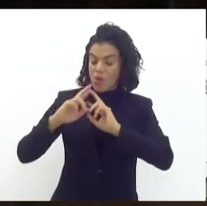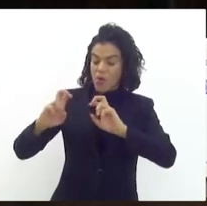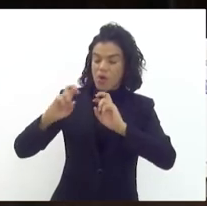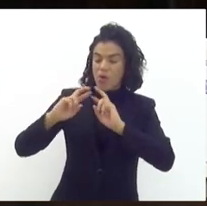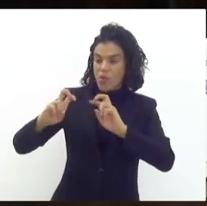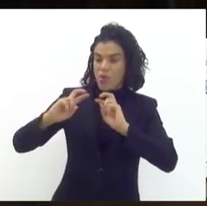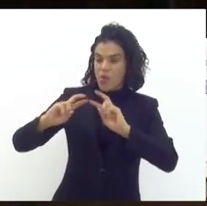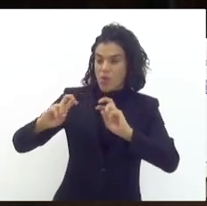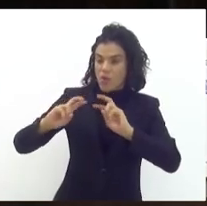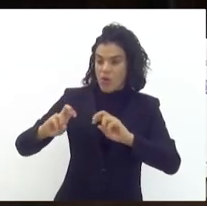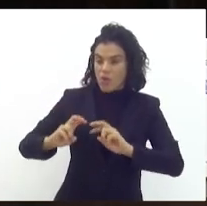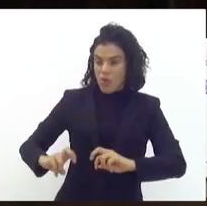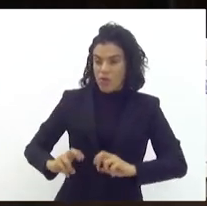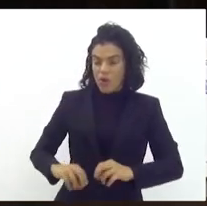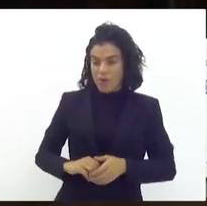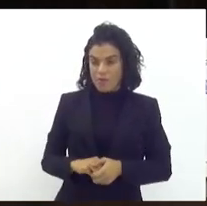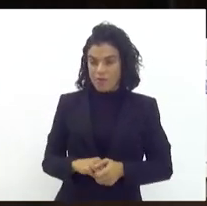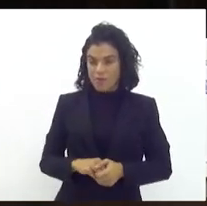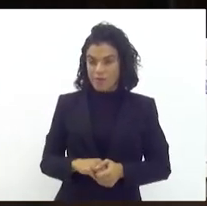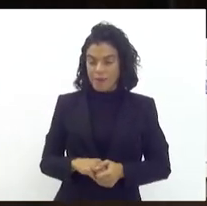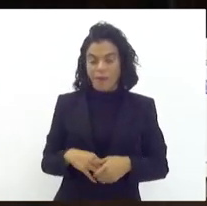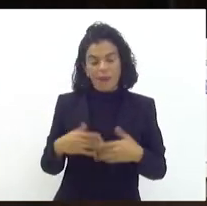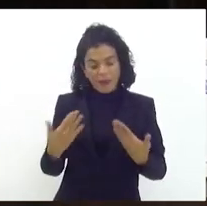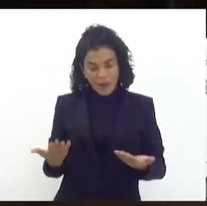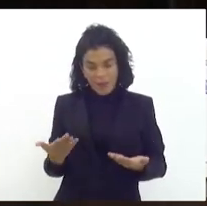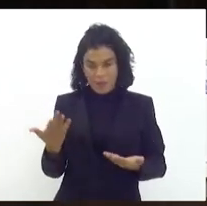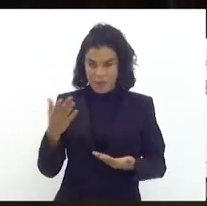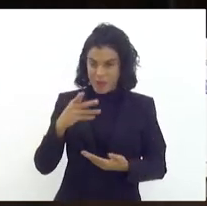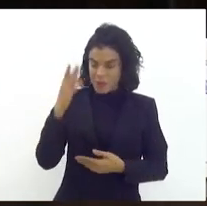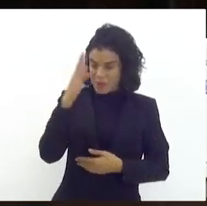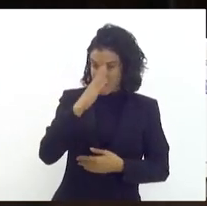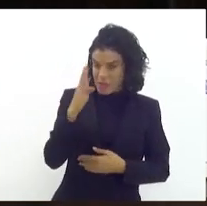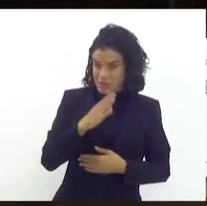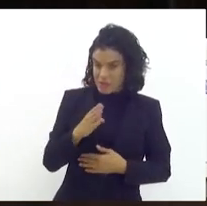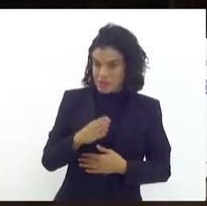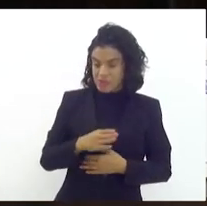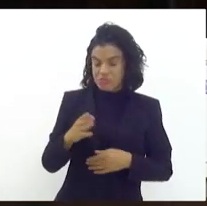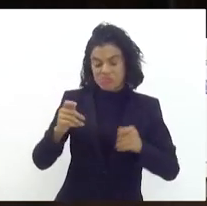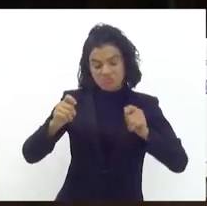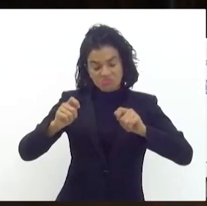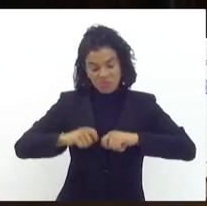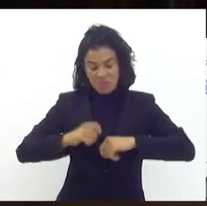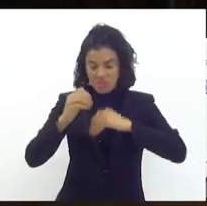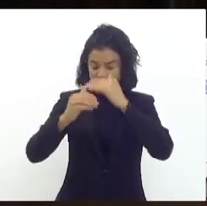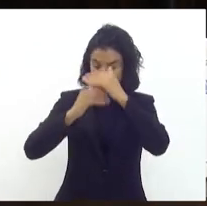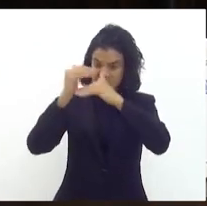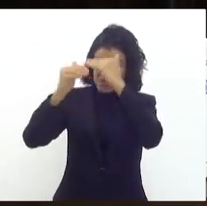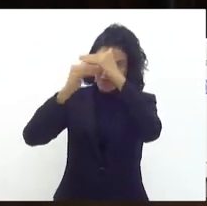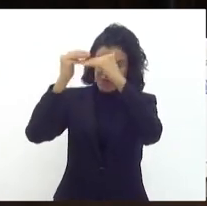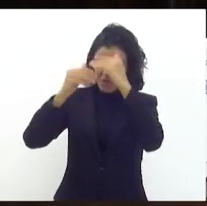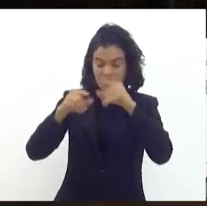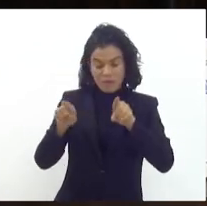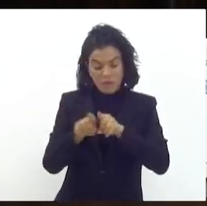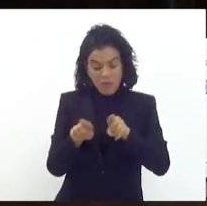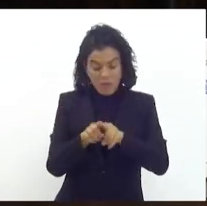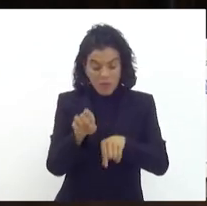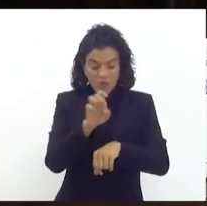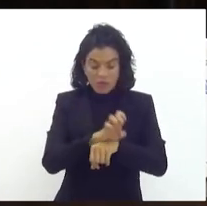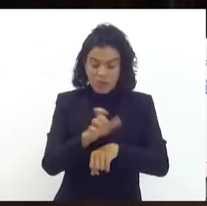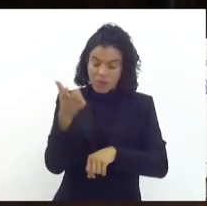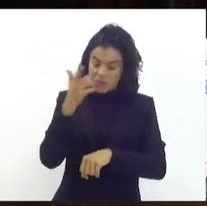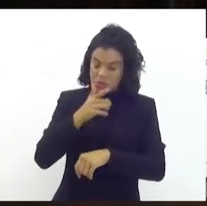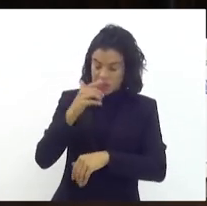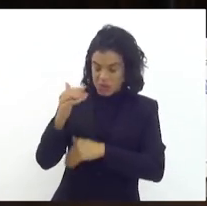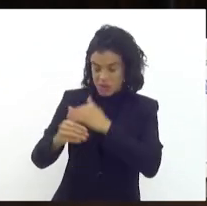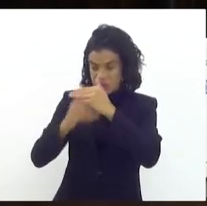é eliminar Então para que o Brasil possa se desenvolver para que o estado do Rio possa